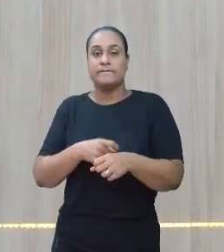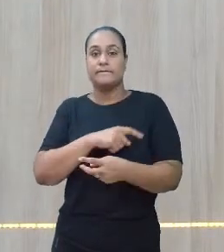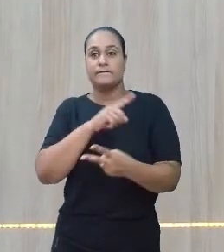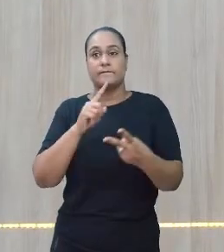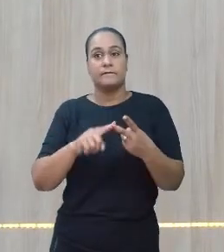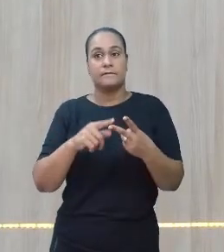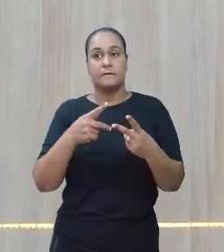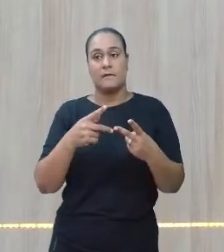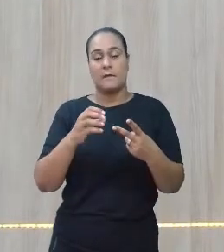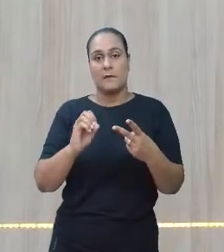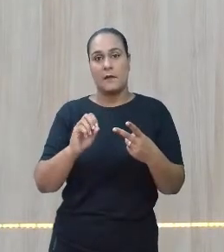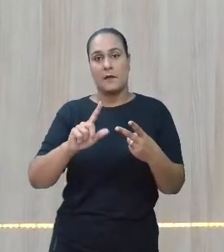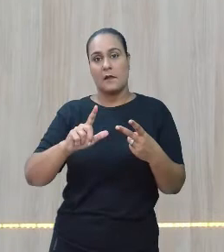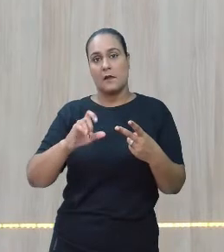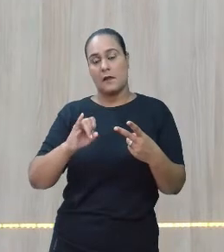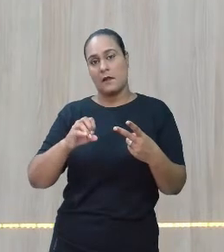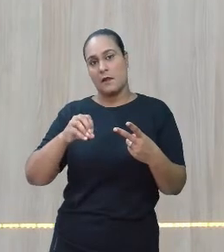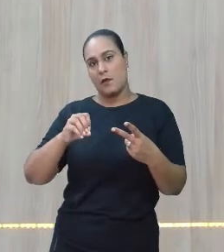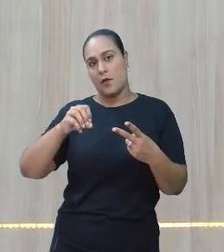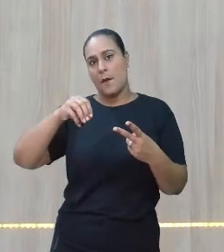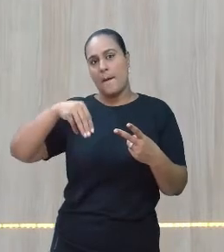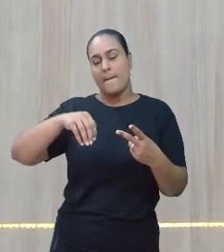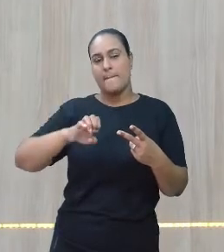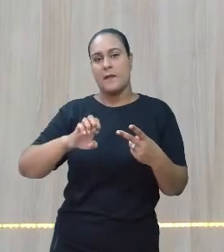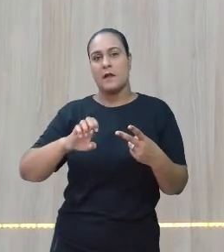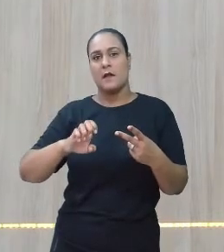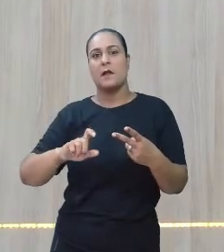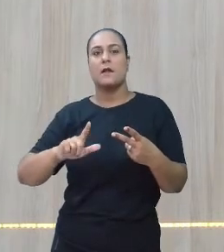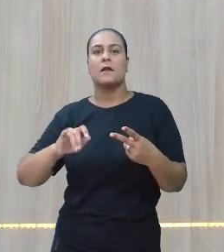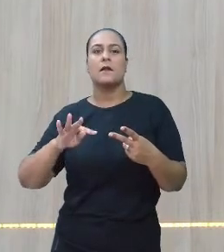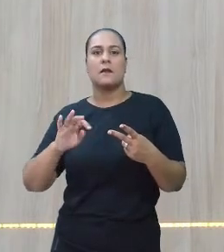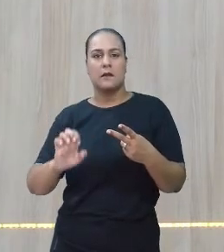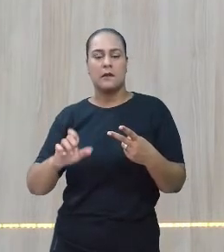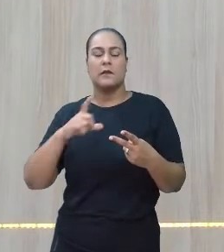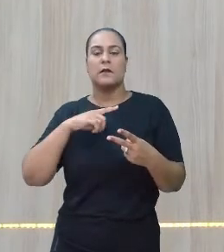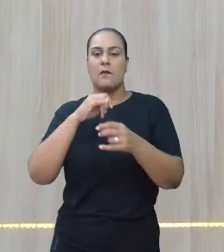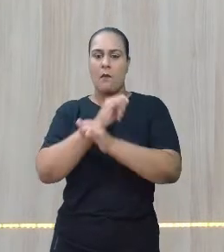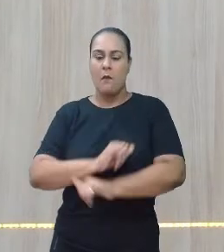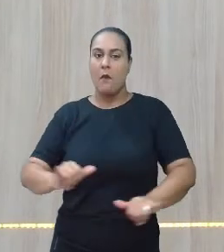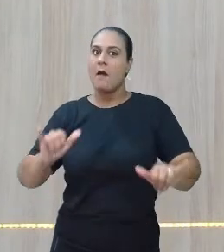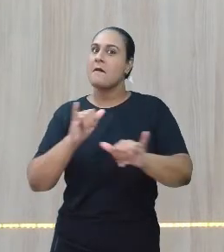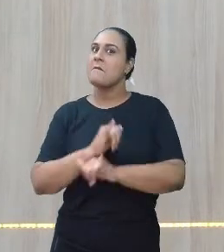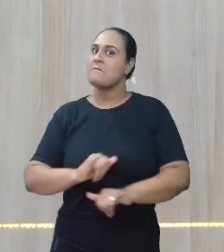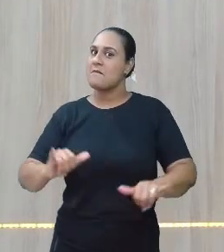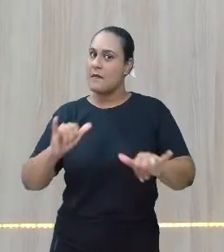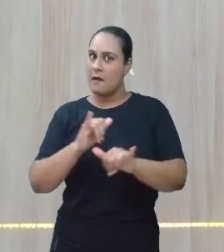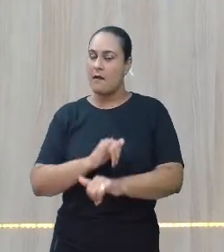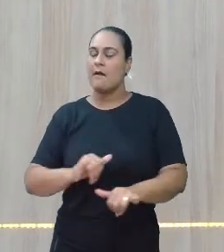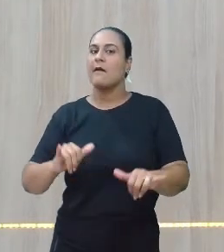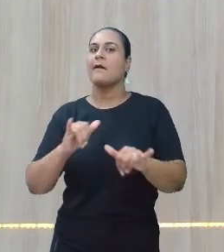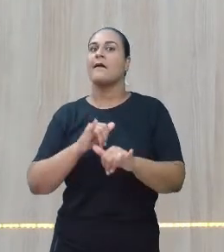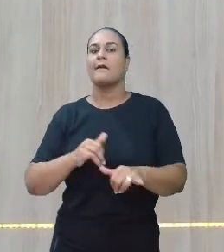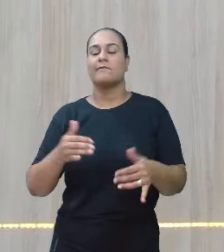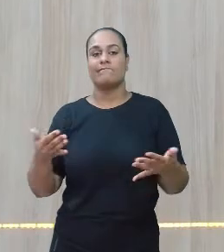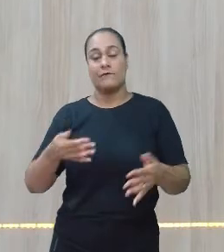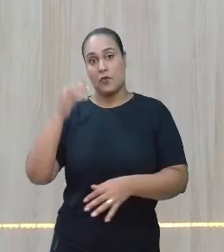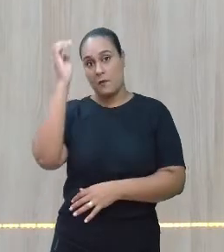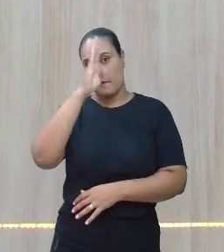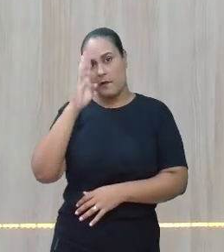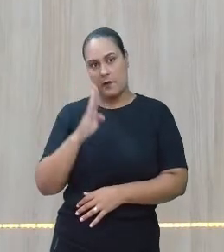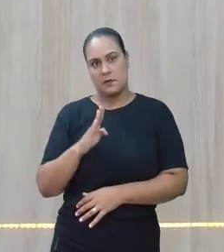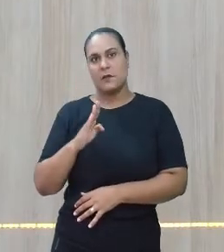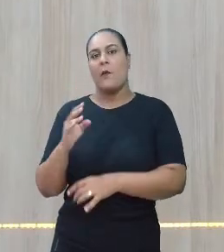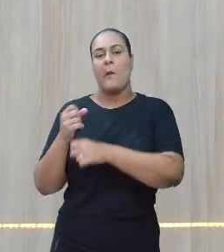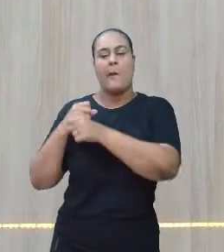poliomielite, né, nós temos aí, né, uma campanha muito grande aqui no Brasil, já há décadas, e